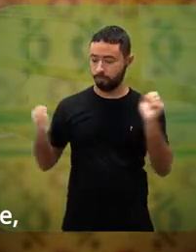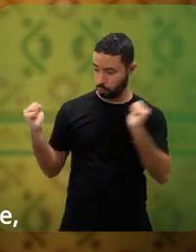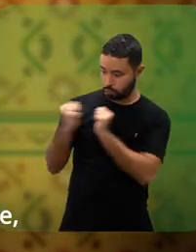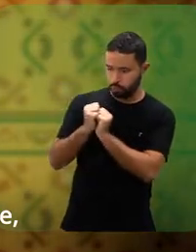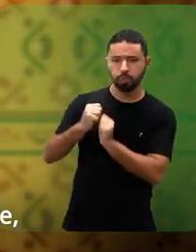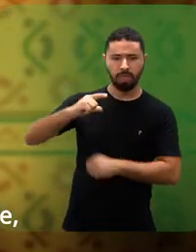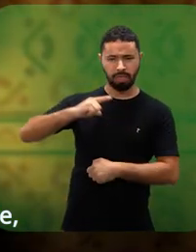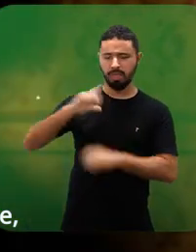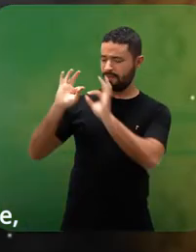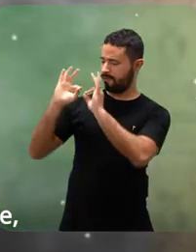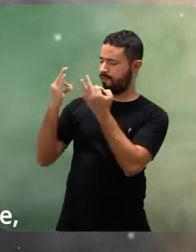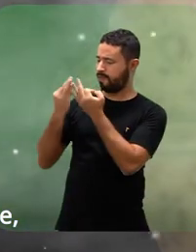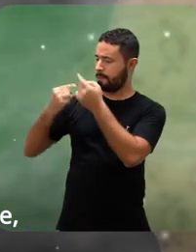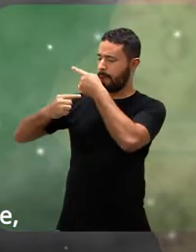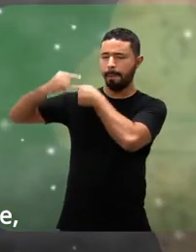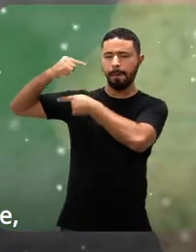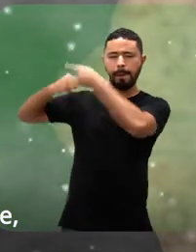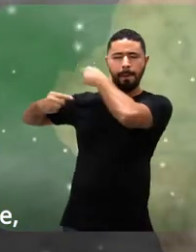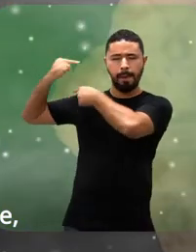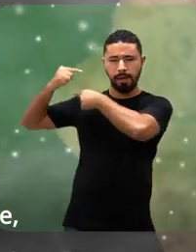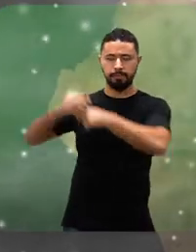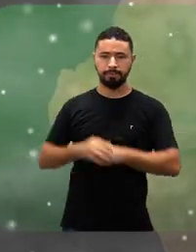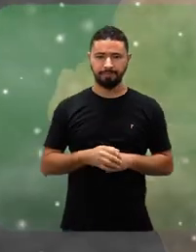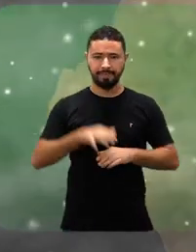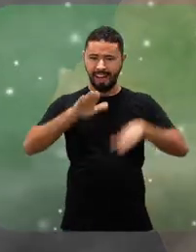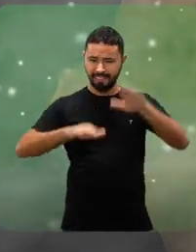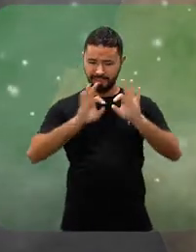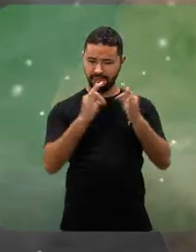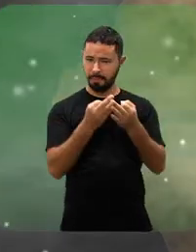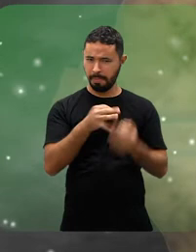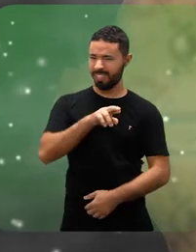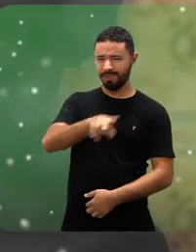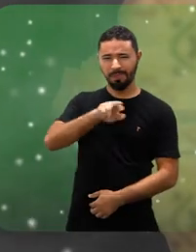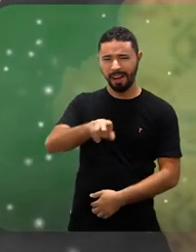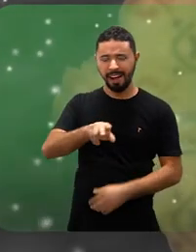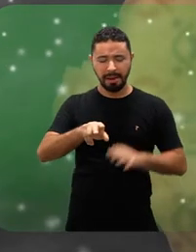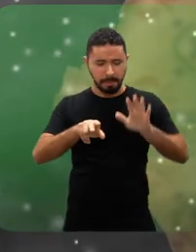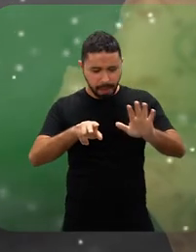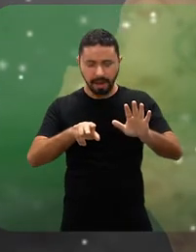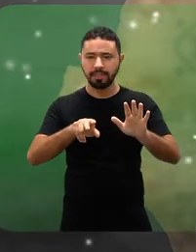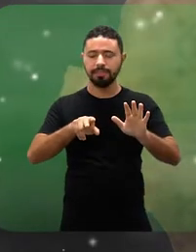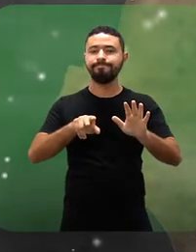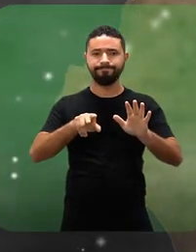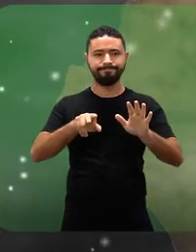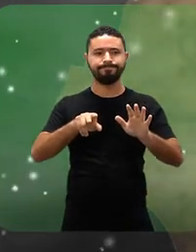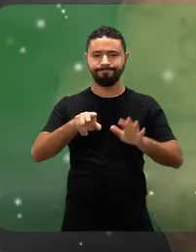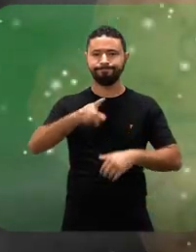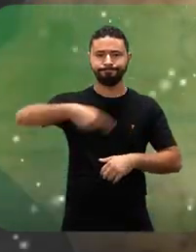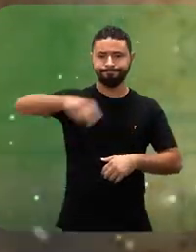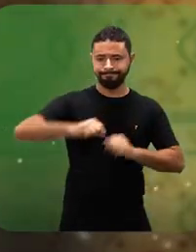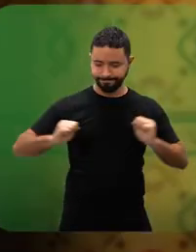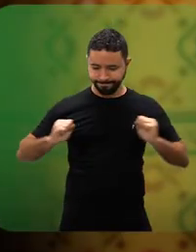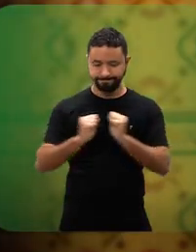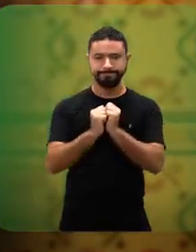trazer comigo essa ancestralidade, essas outras pessoas que podem não ser nem da minha família,